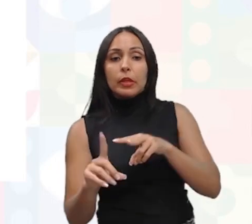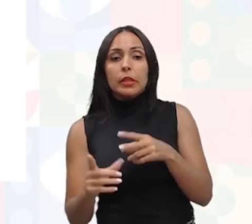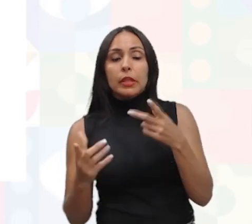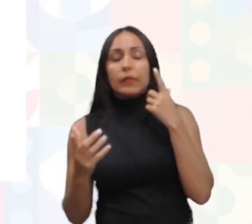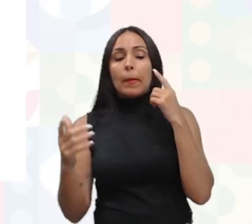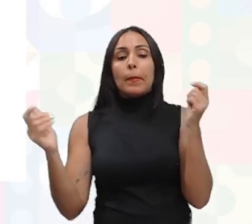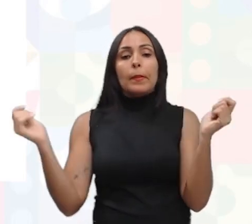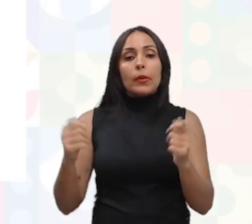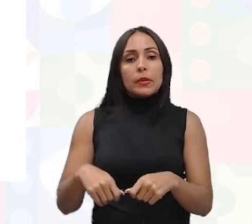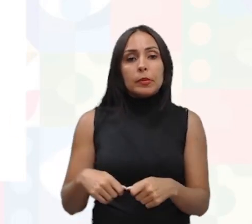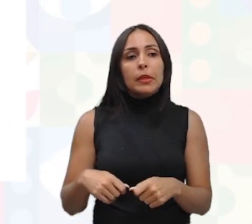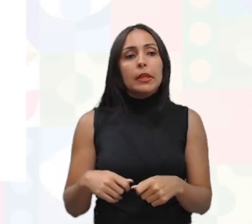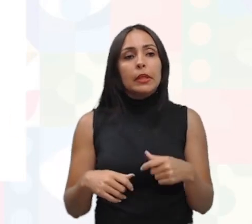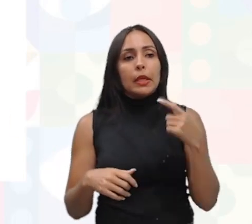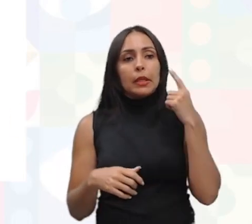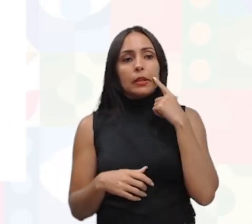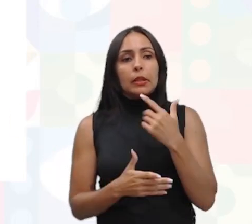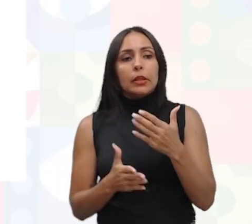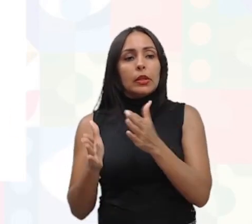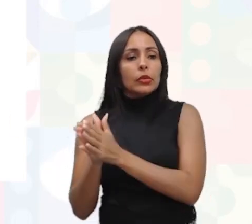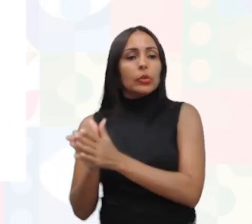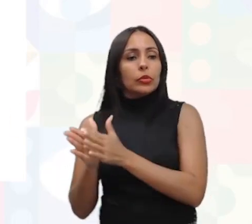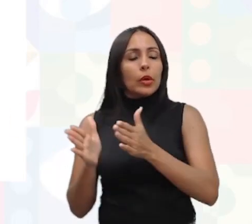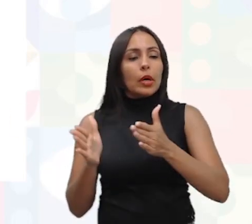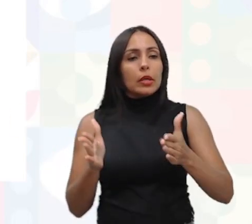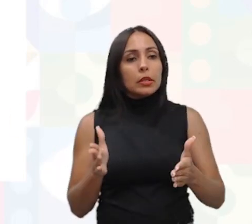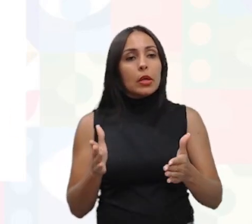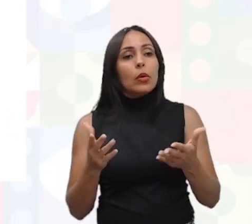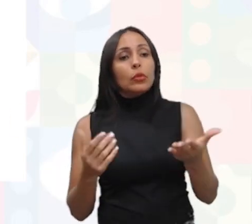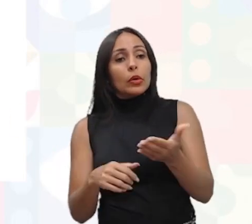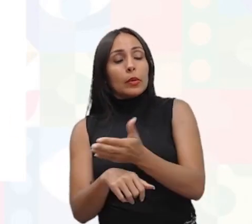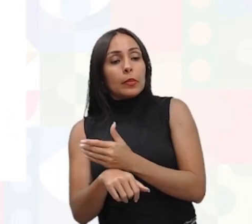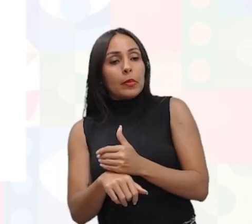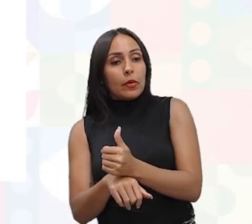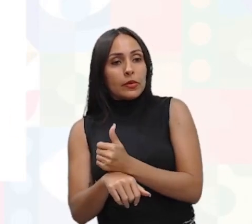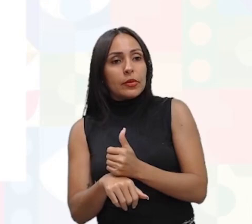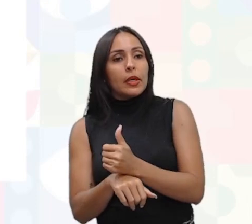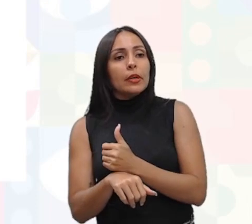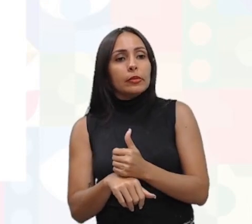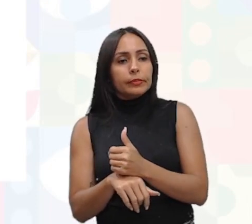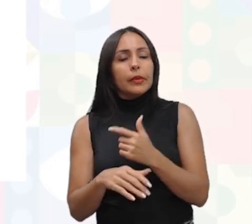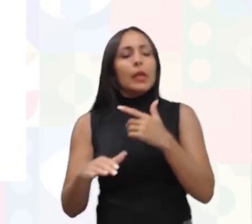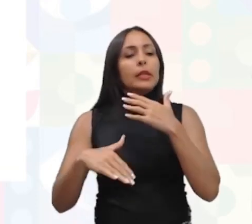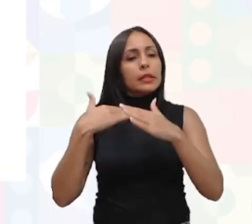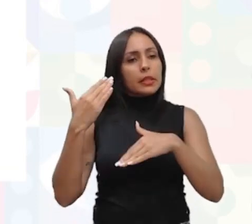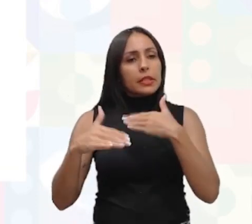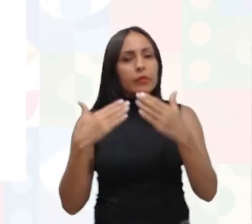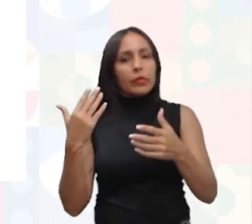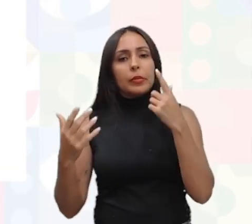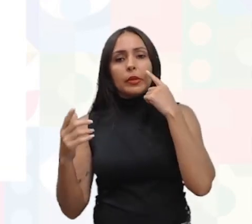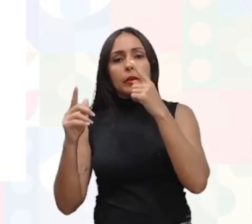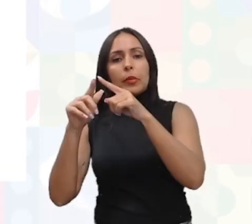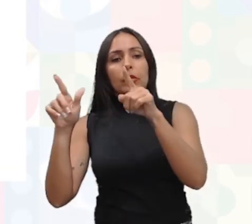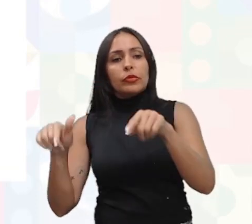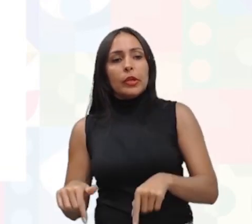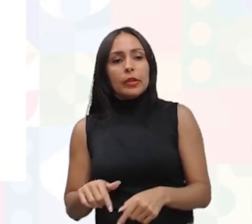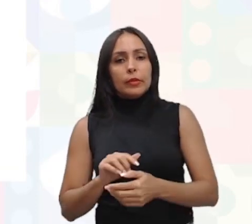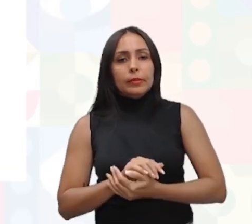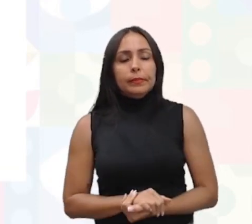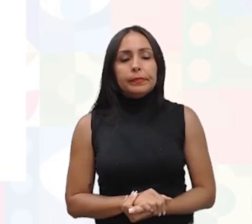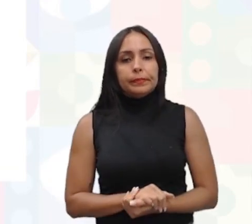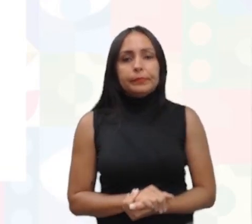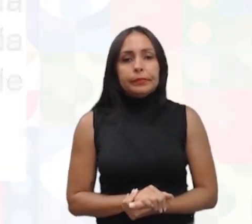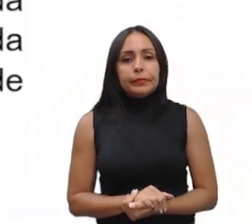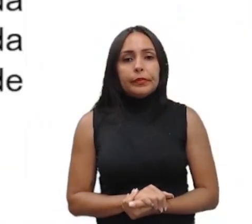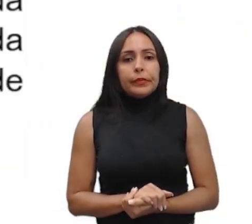possibilidade de atuação no campo profissional com o desenvolvimento de projetos. Então, acompanha mais um